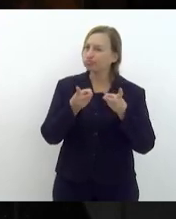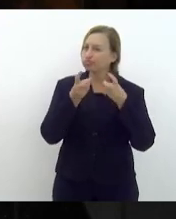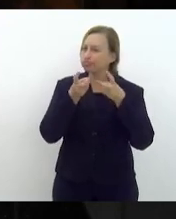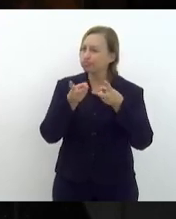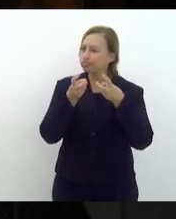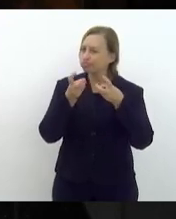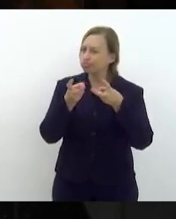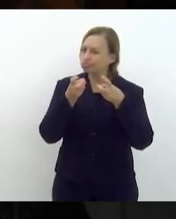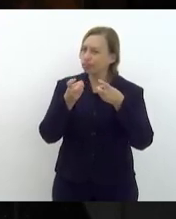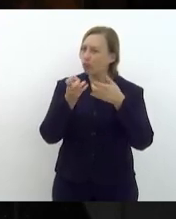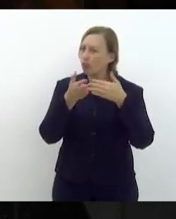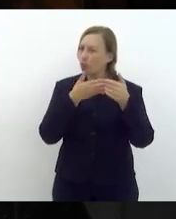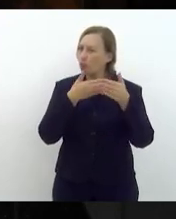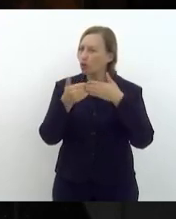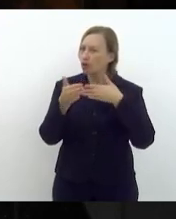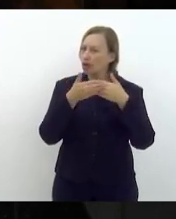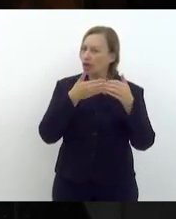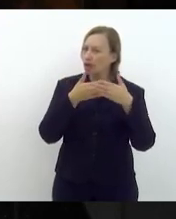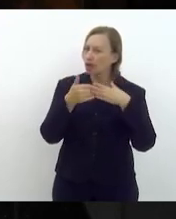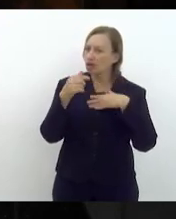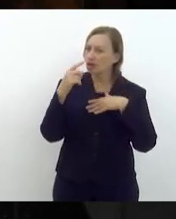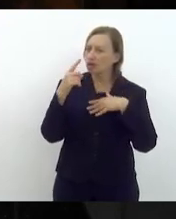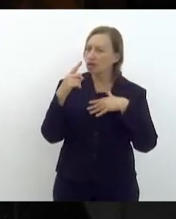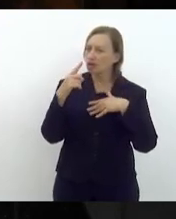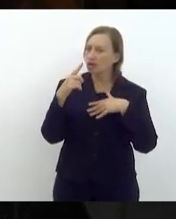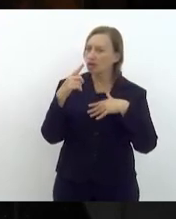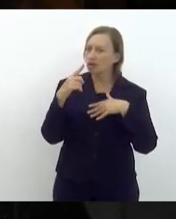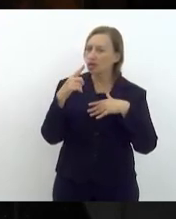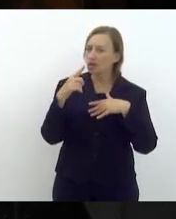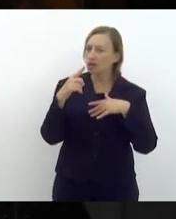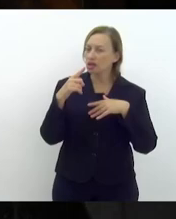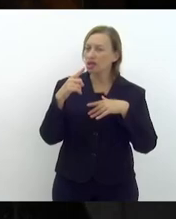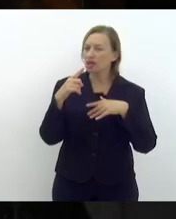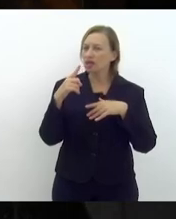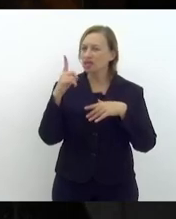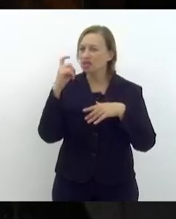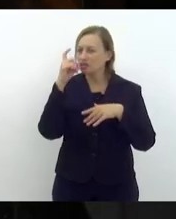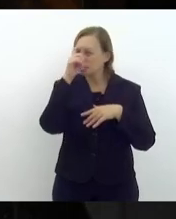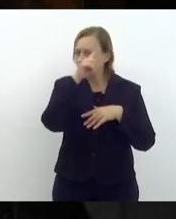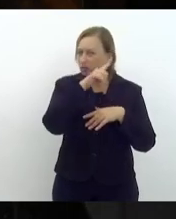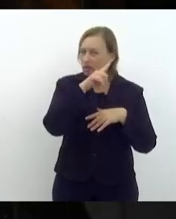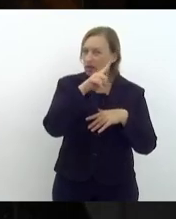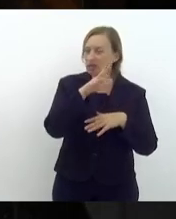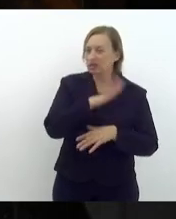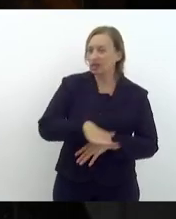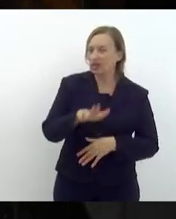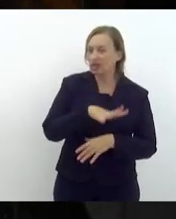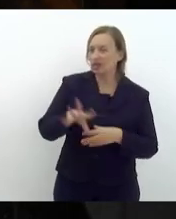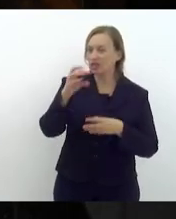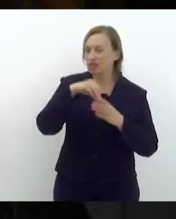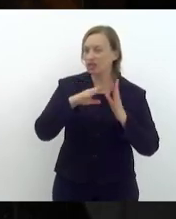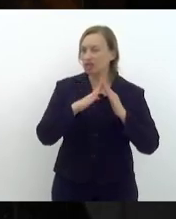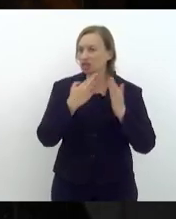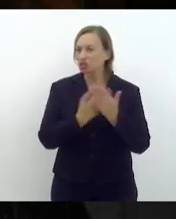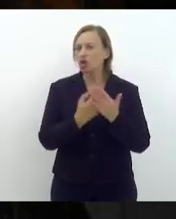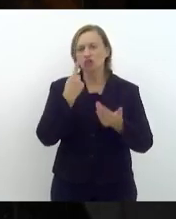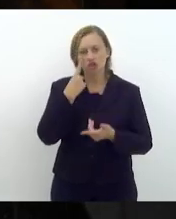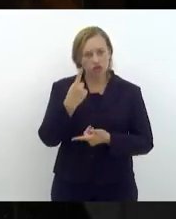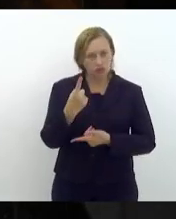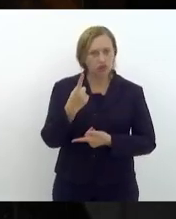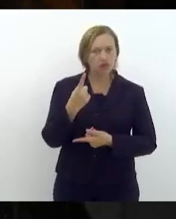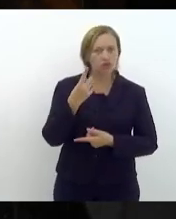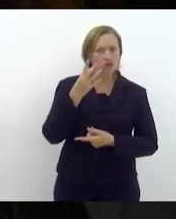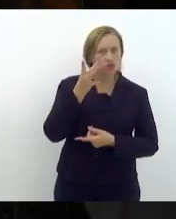toda e qualquer desvio de futura violência nas escolas e a gente vivenciou isso de uma maneira